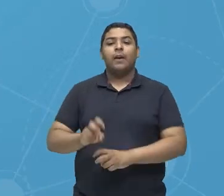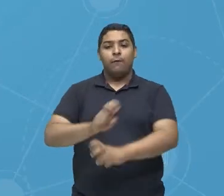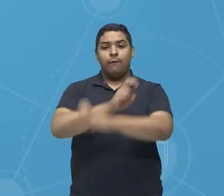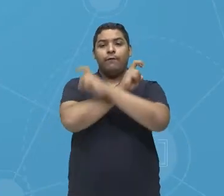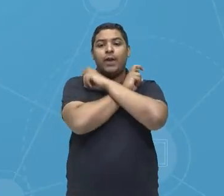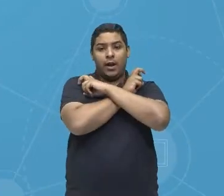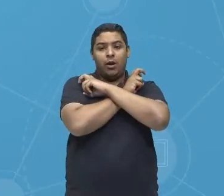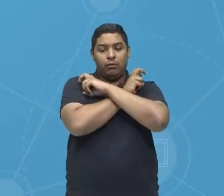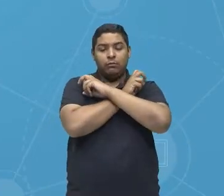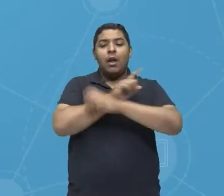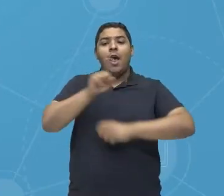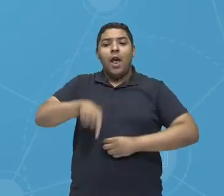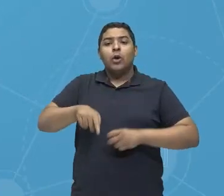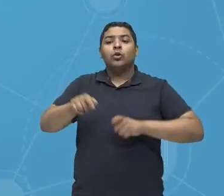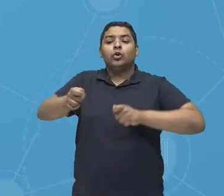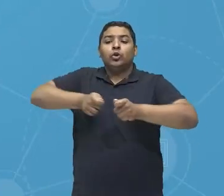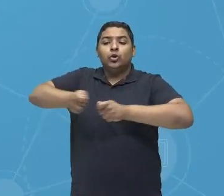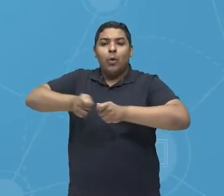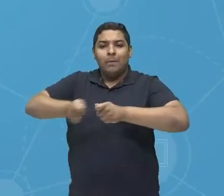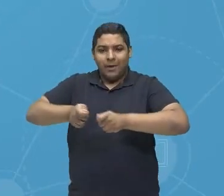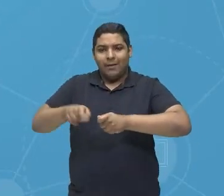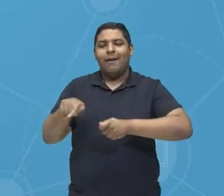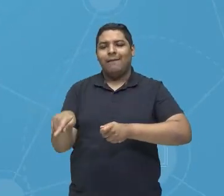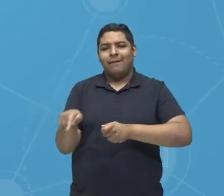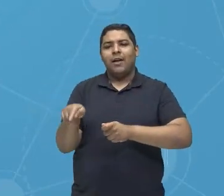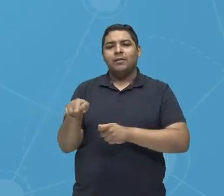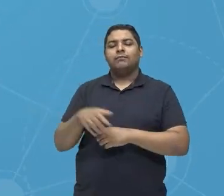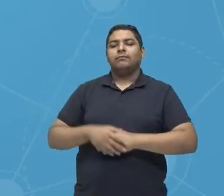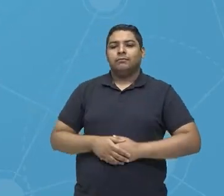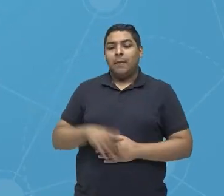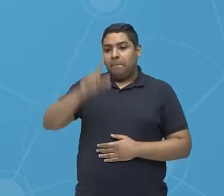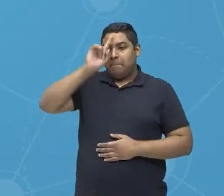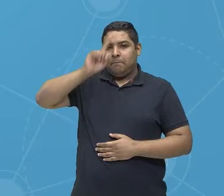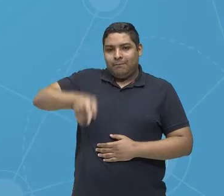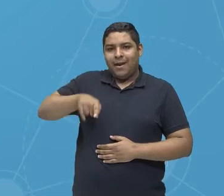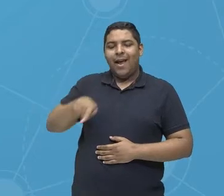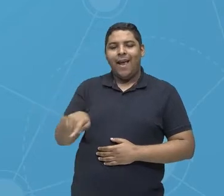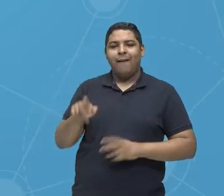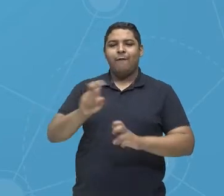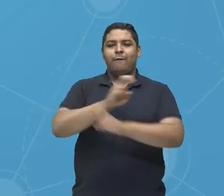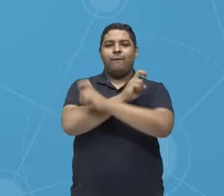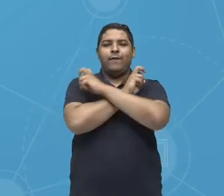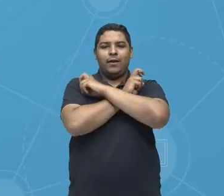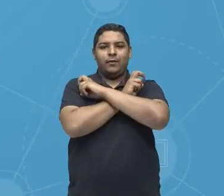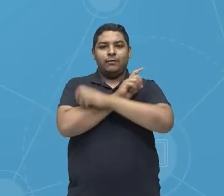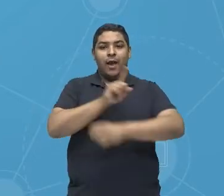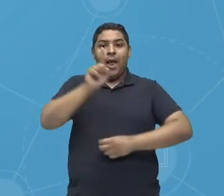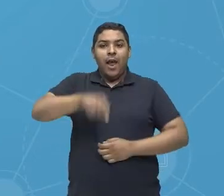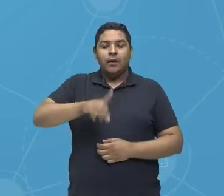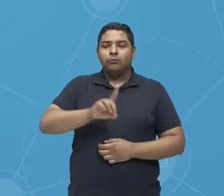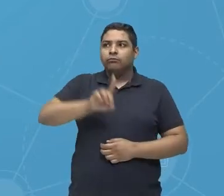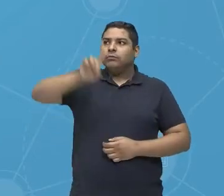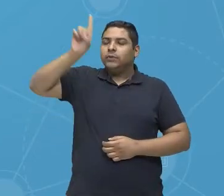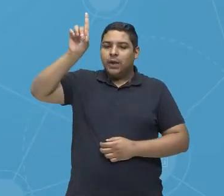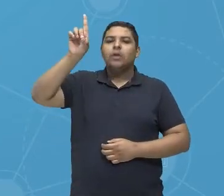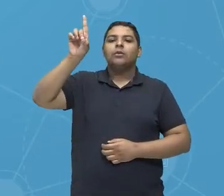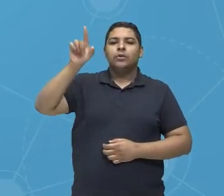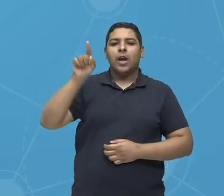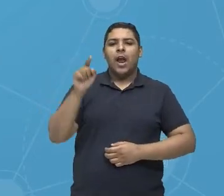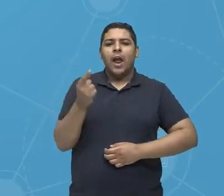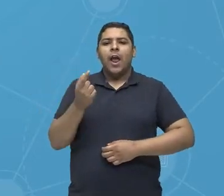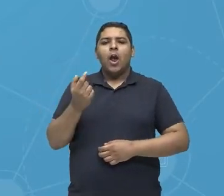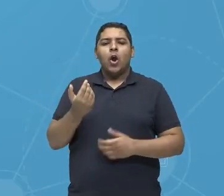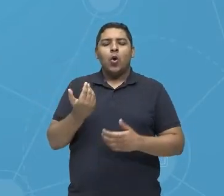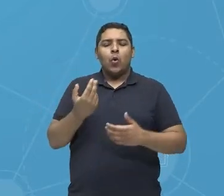não esqueçam que nesse período do Egito Antigo, quem dominava eram os faraós. Os faraós era o Deus Supremo, era o tesoureiro, era